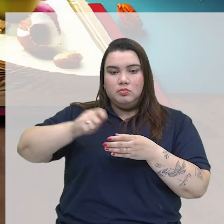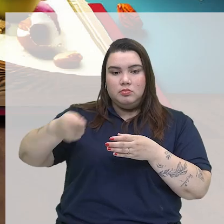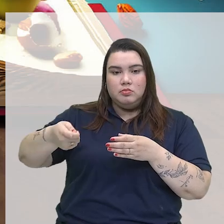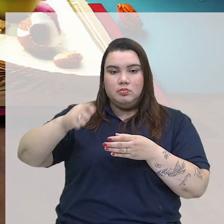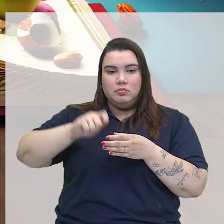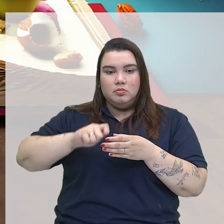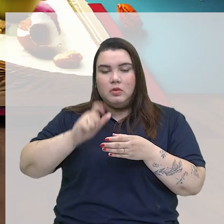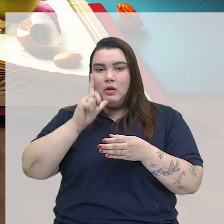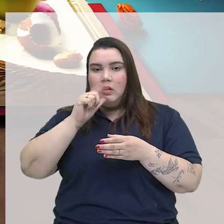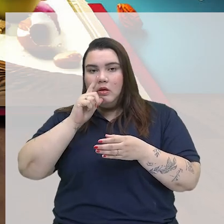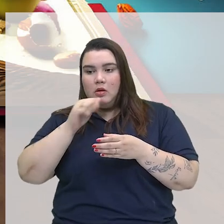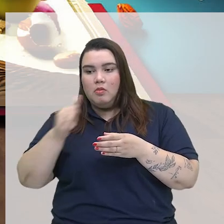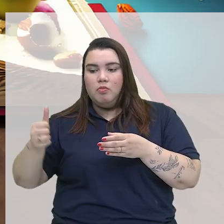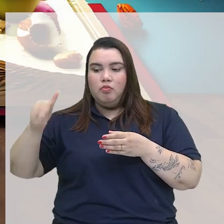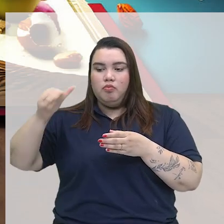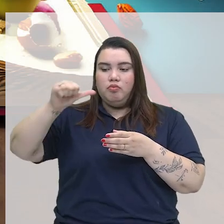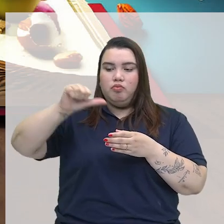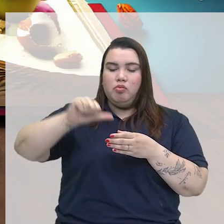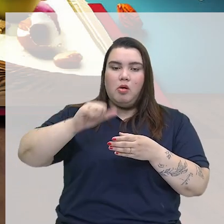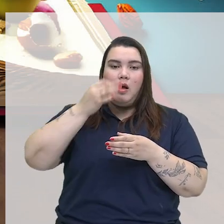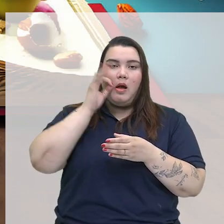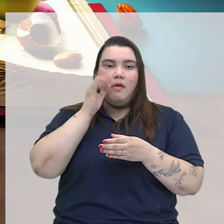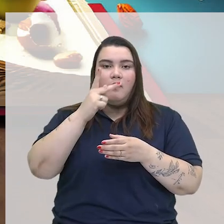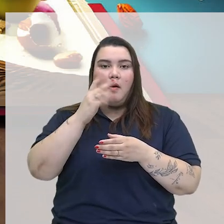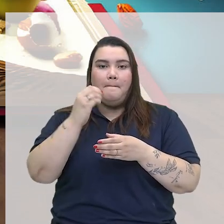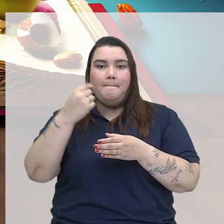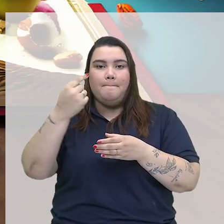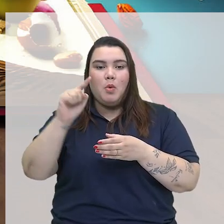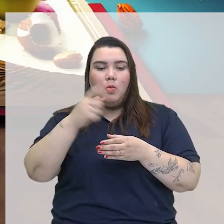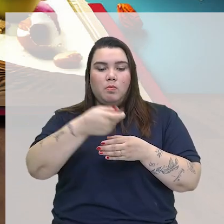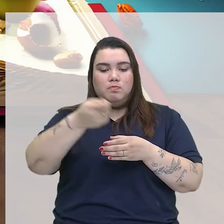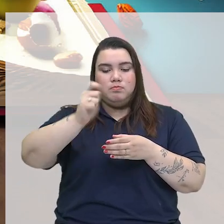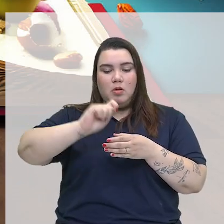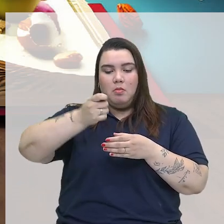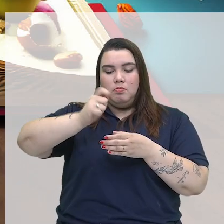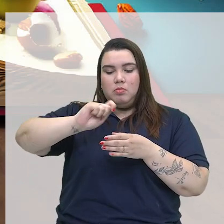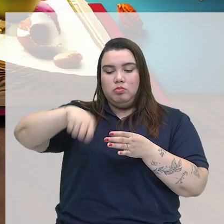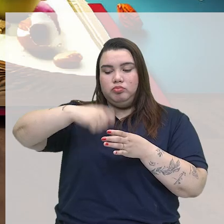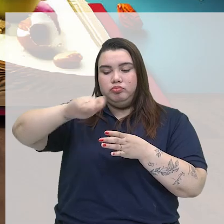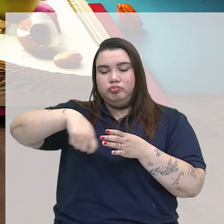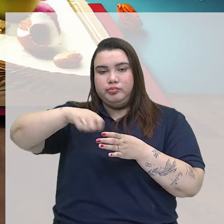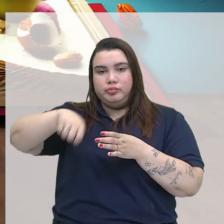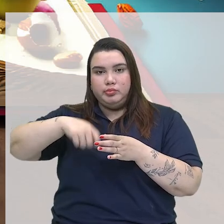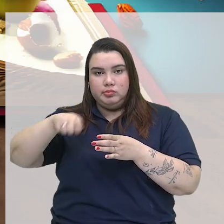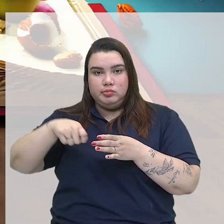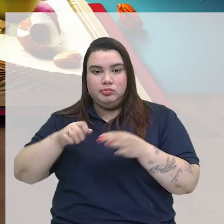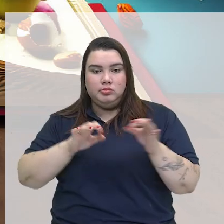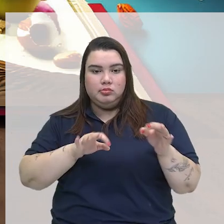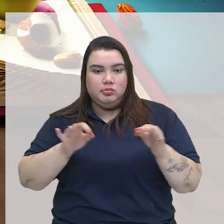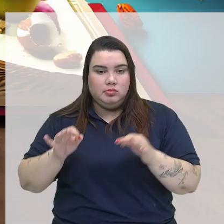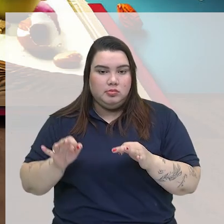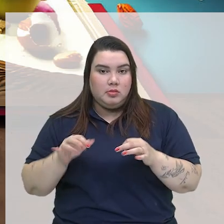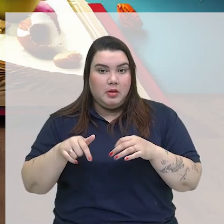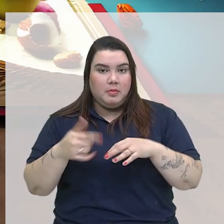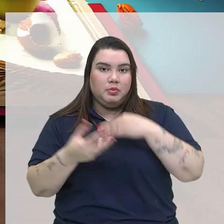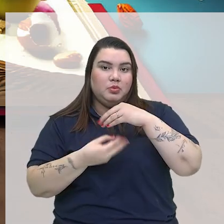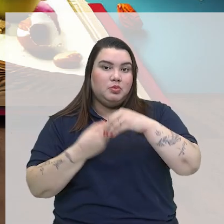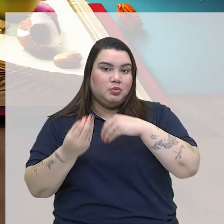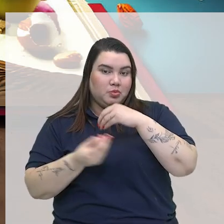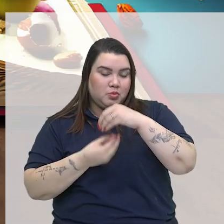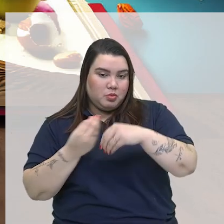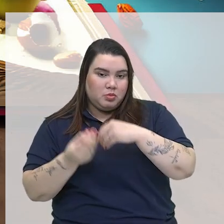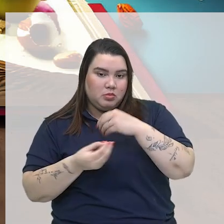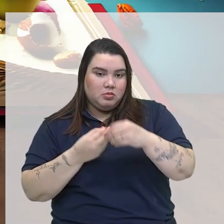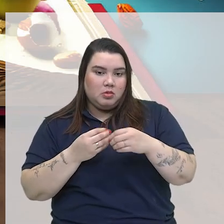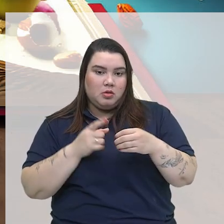você coloca a água e o pó de café. Eles fazem parte desse ingrediente, não nessa mesma ordem. E quando você